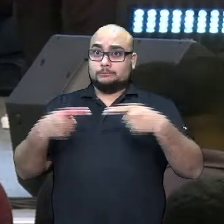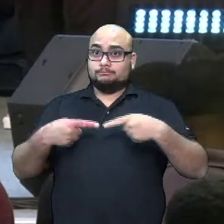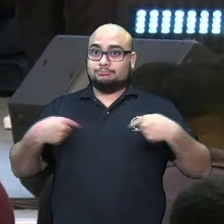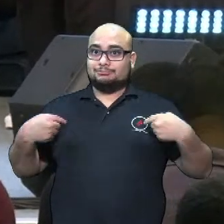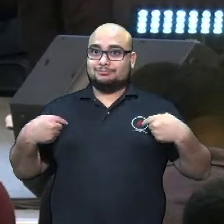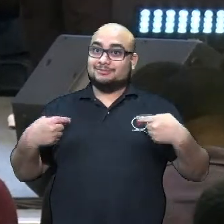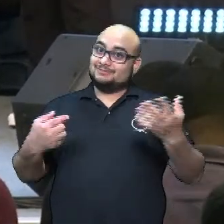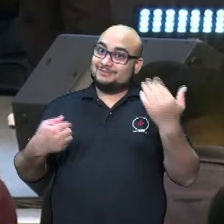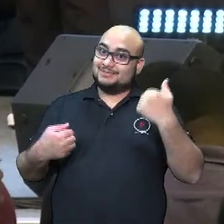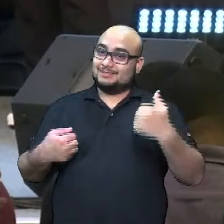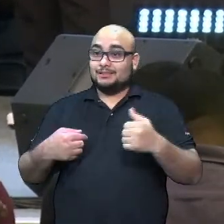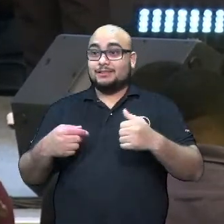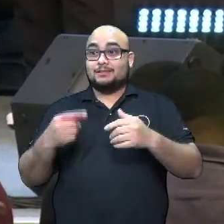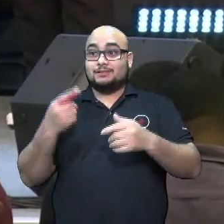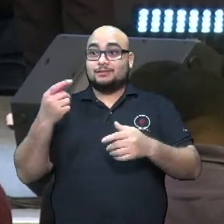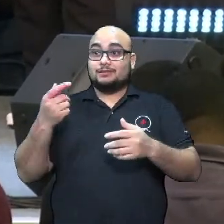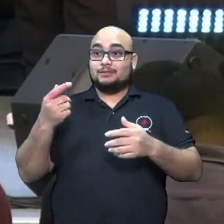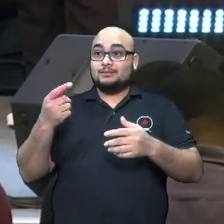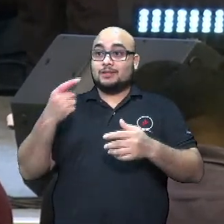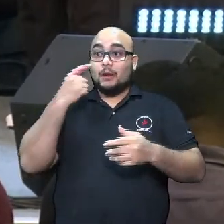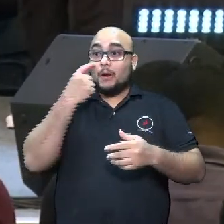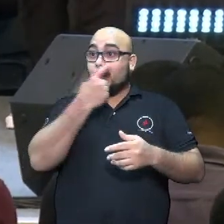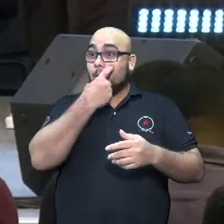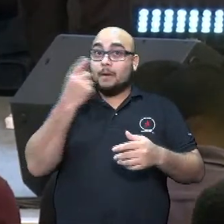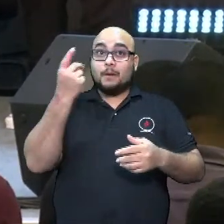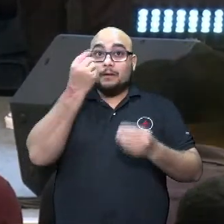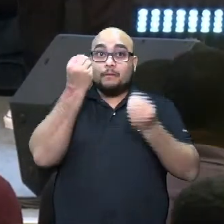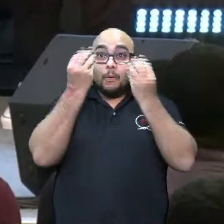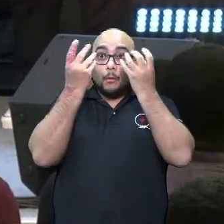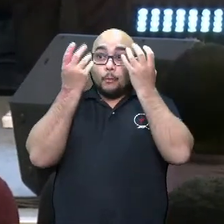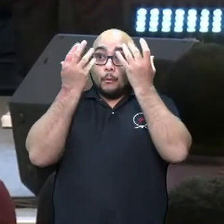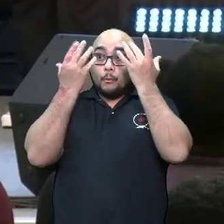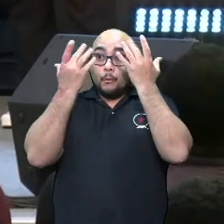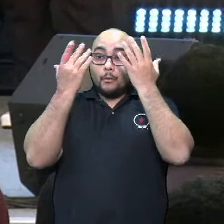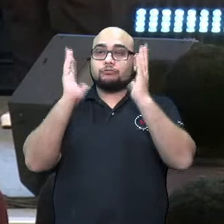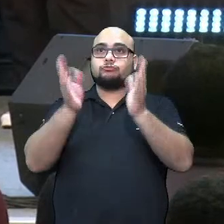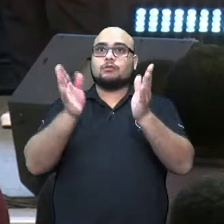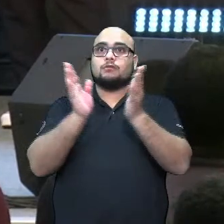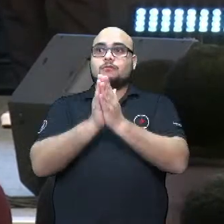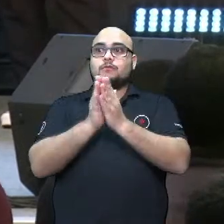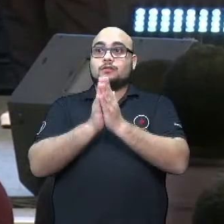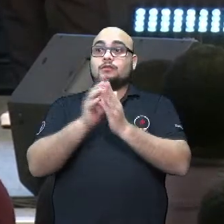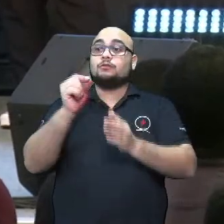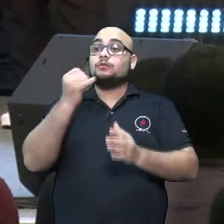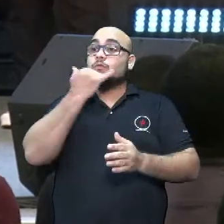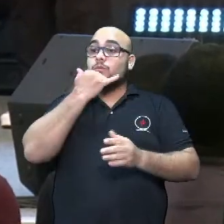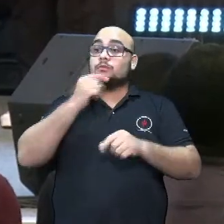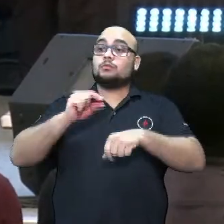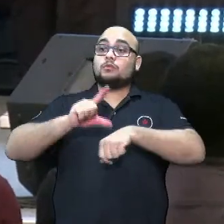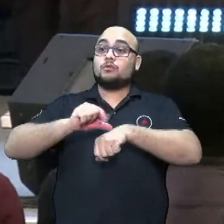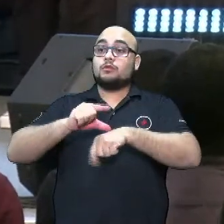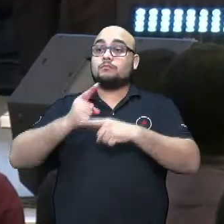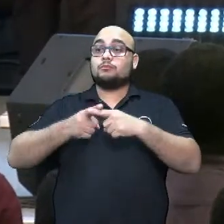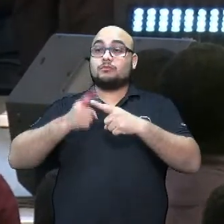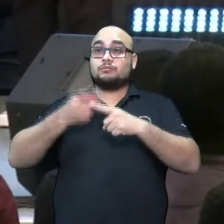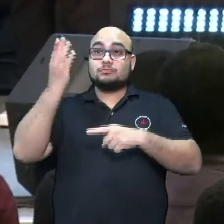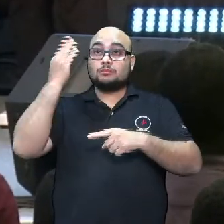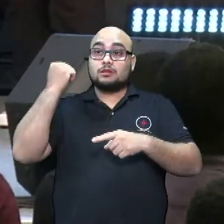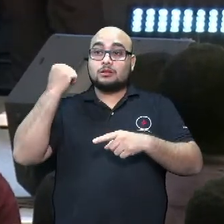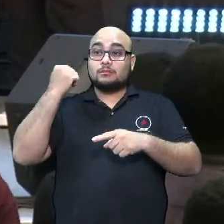ver. É mais aquele que tem olhos como chama de fogo já te viu. Desculpa o horário, pastor. É porque eu sei que tem gente aqui que tá na boca do